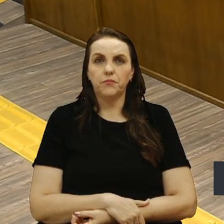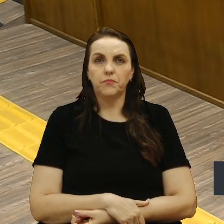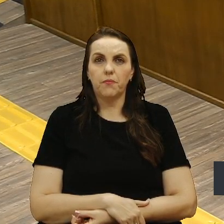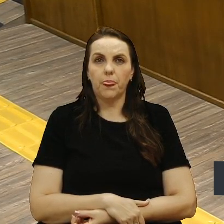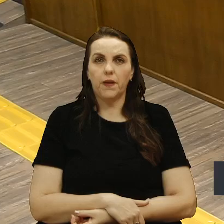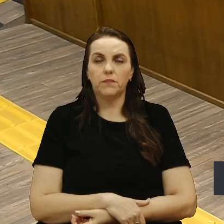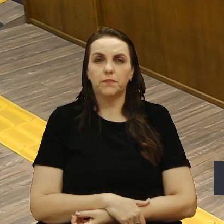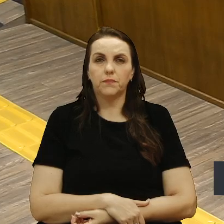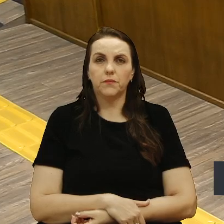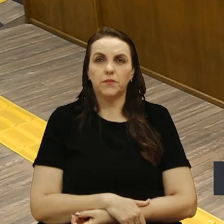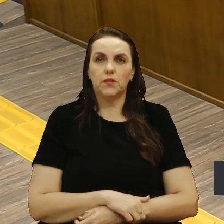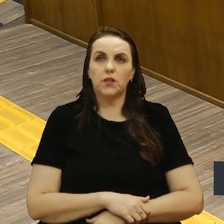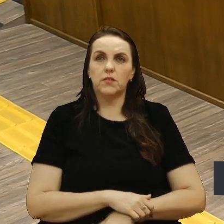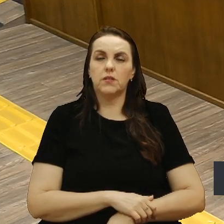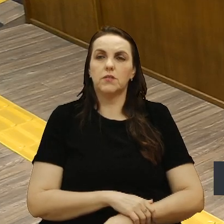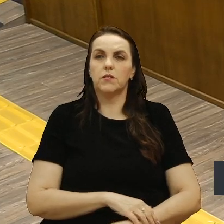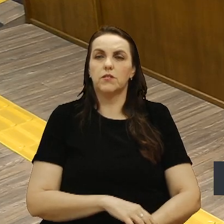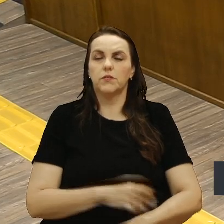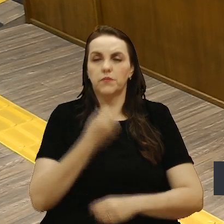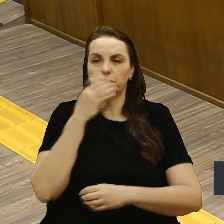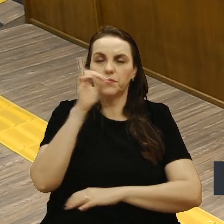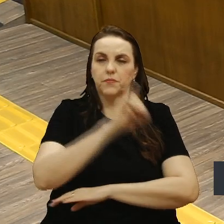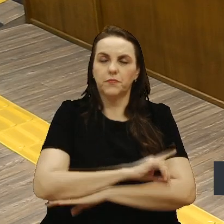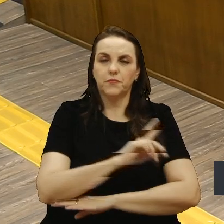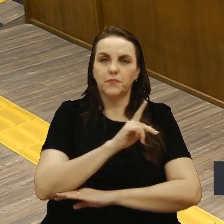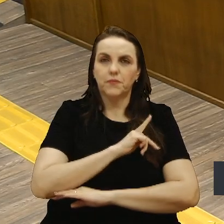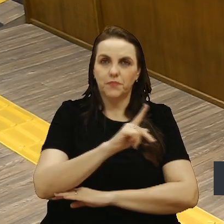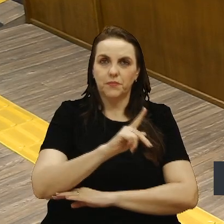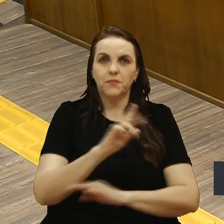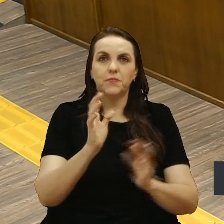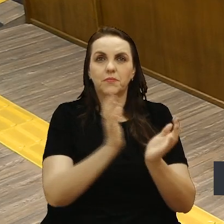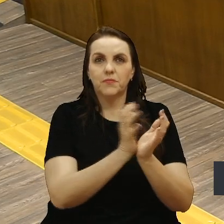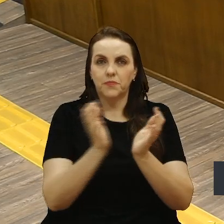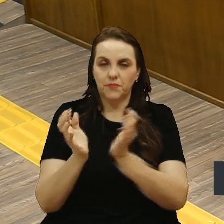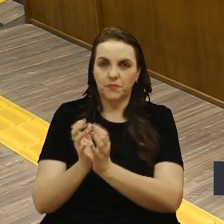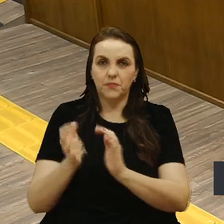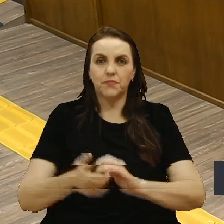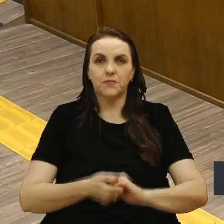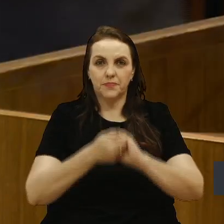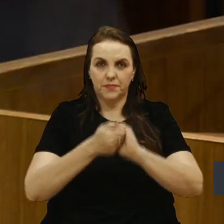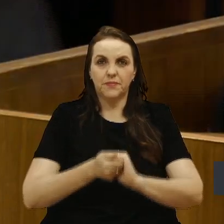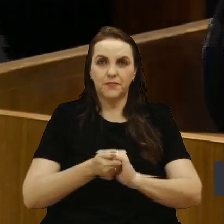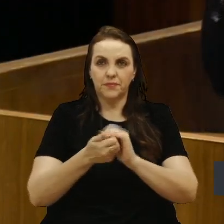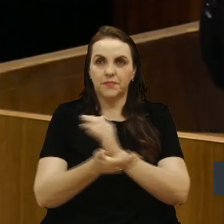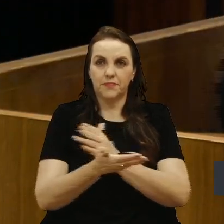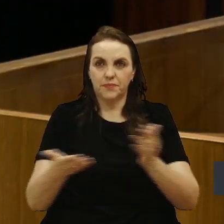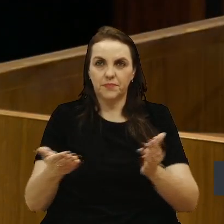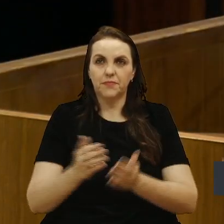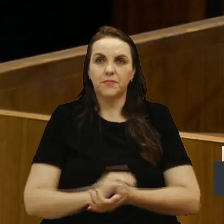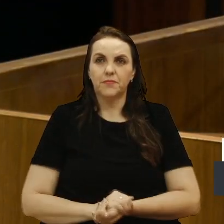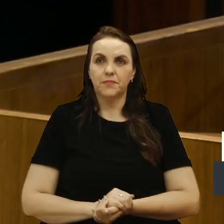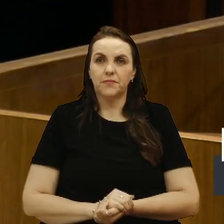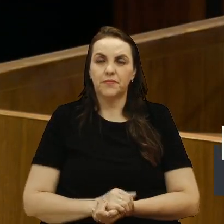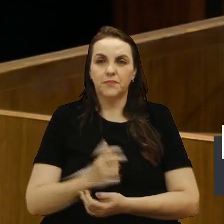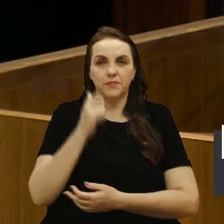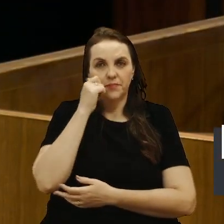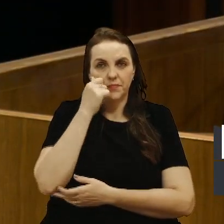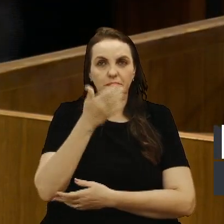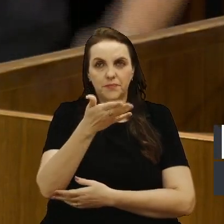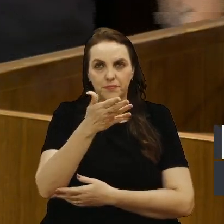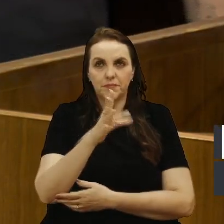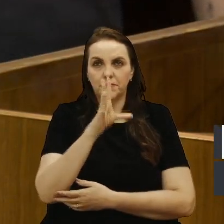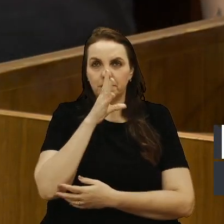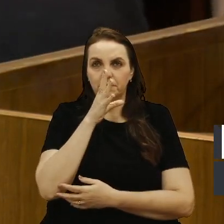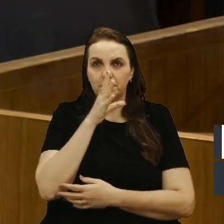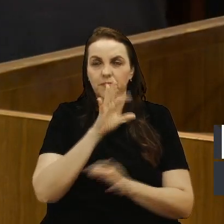Bom dia, presidente. Bom dia, colegas. Novamente cumprimentando vocês e a todos que estão aqui e nos